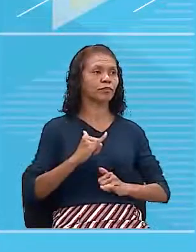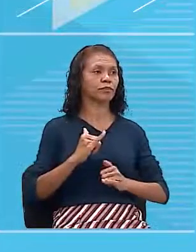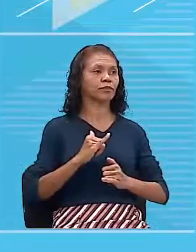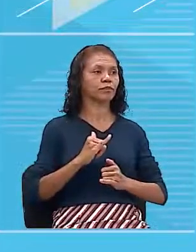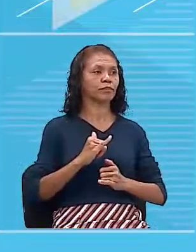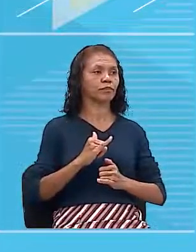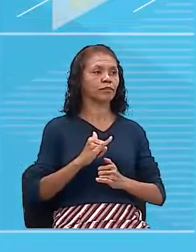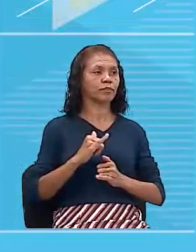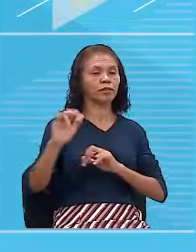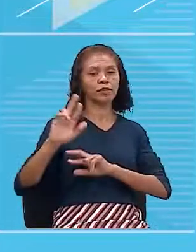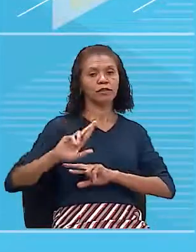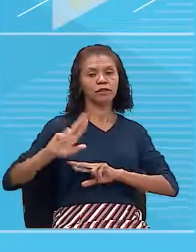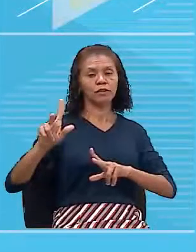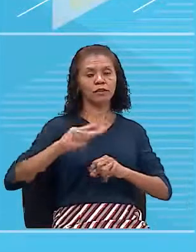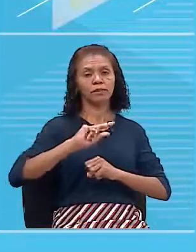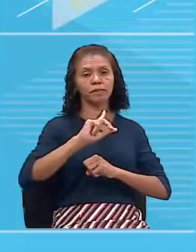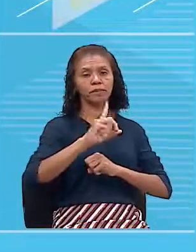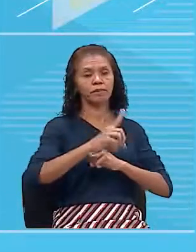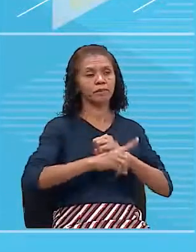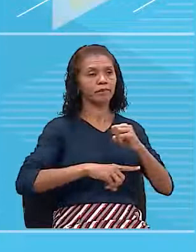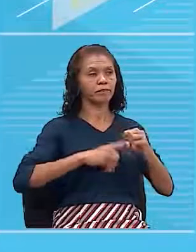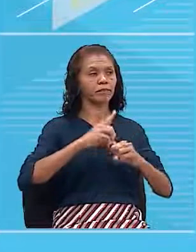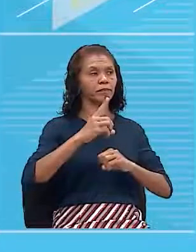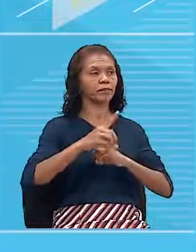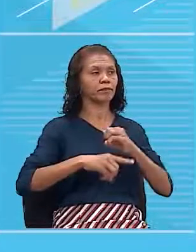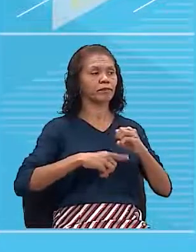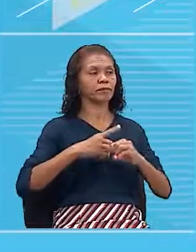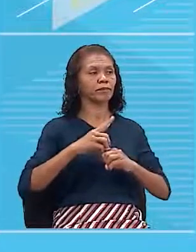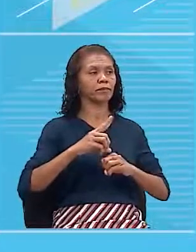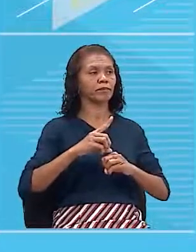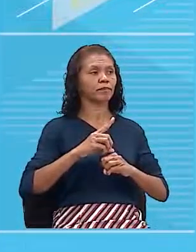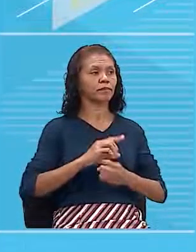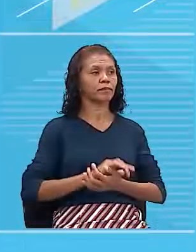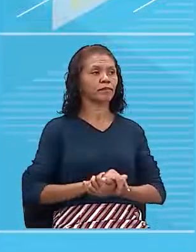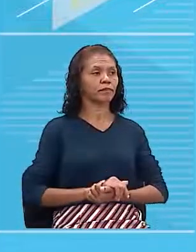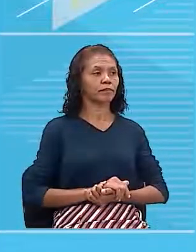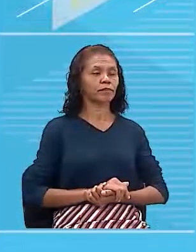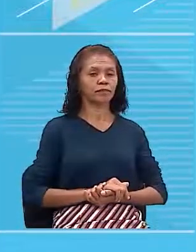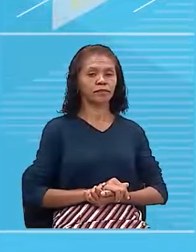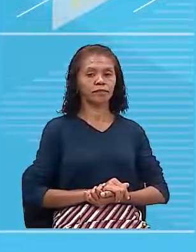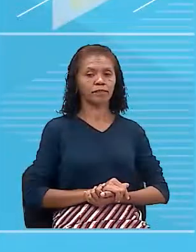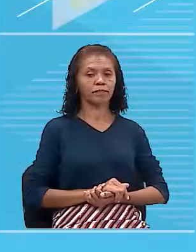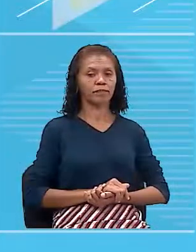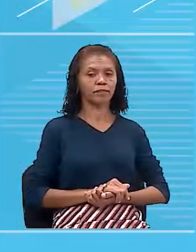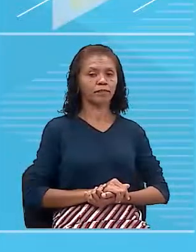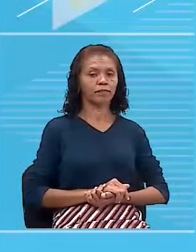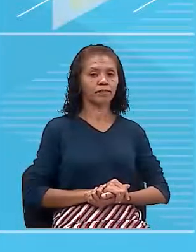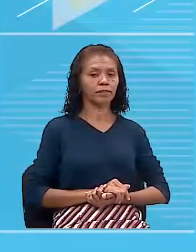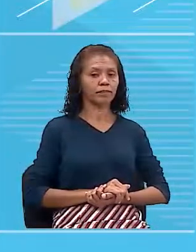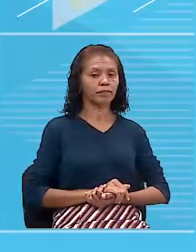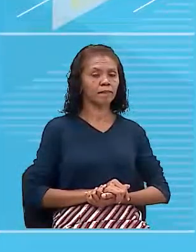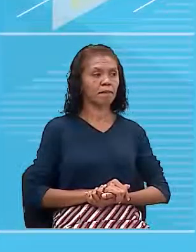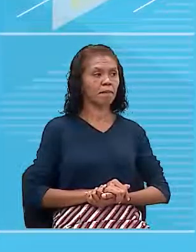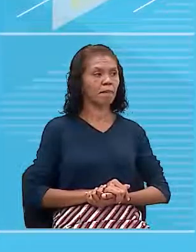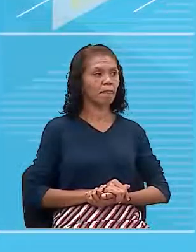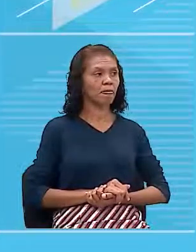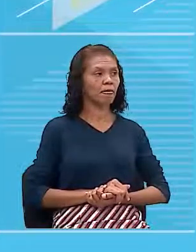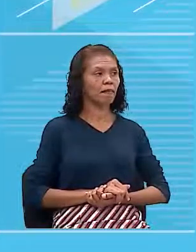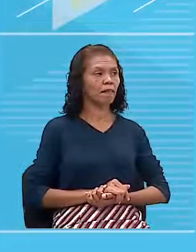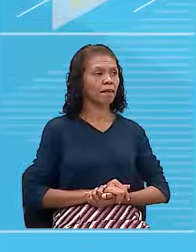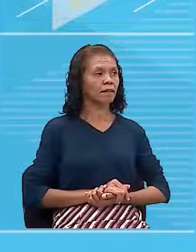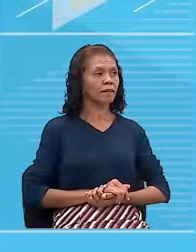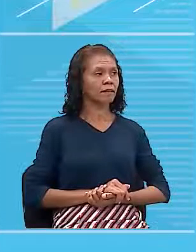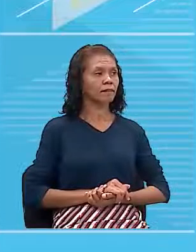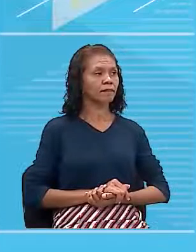e entre diferentes átomos tá bom está presente nas ligações químicas entre diferentes atos